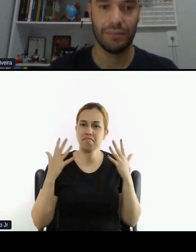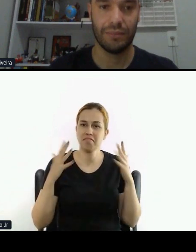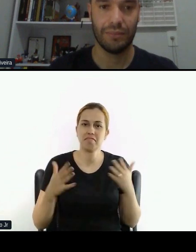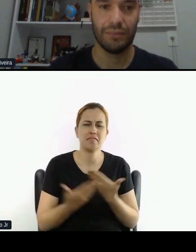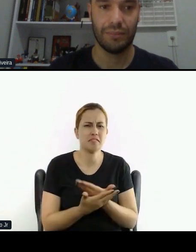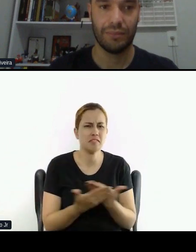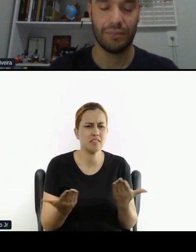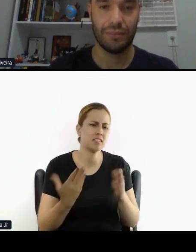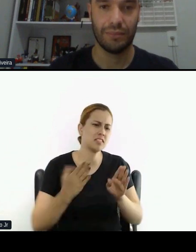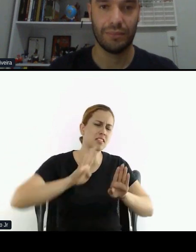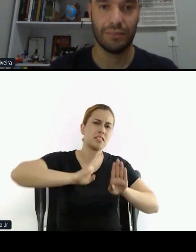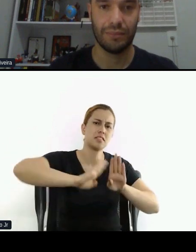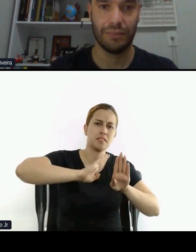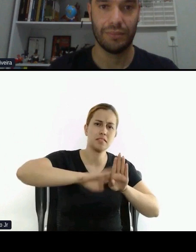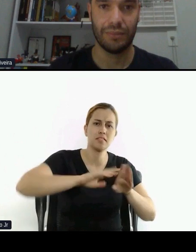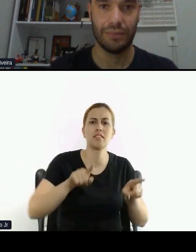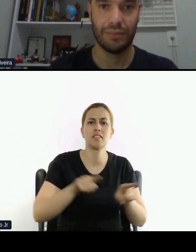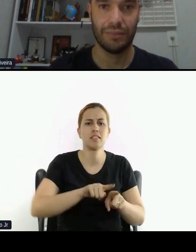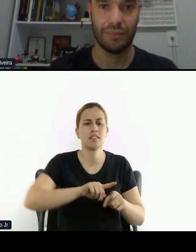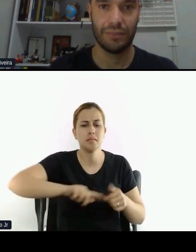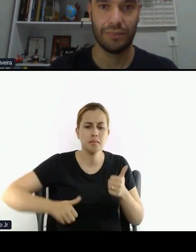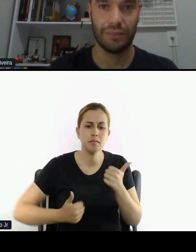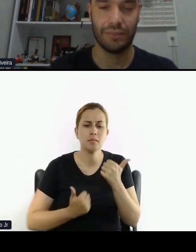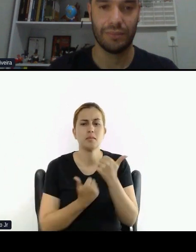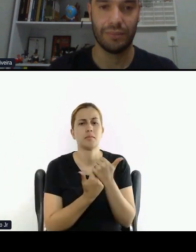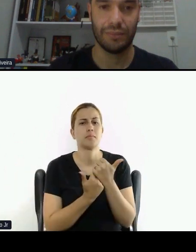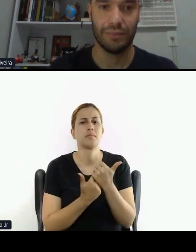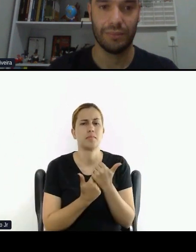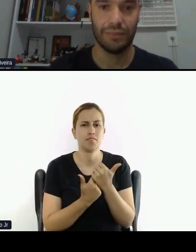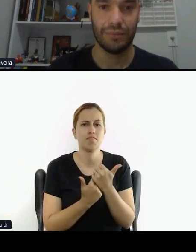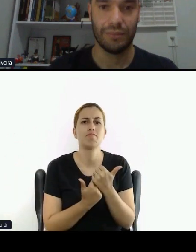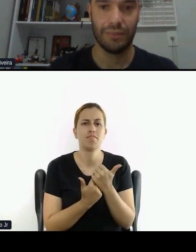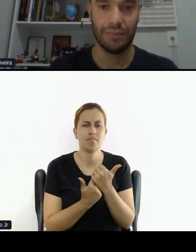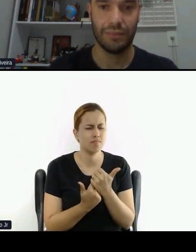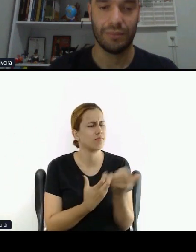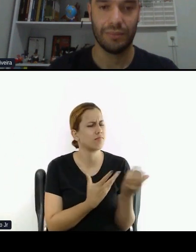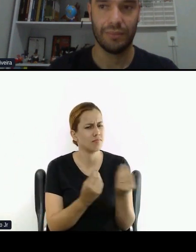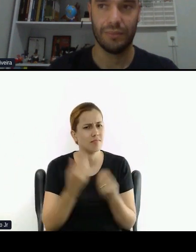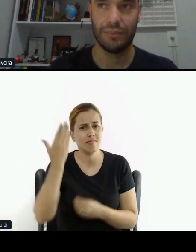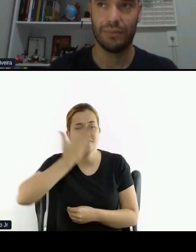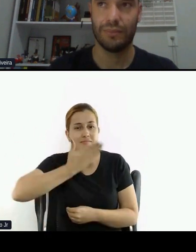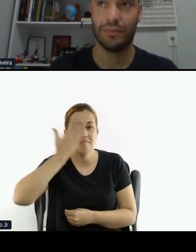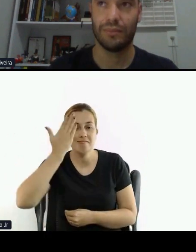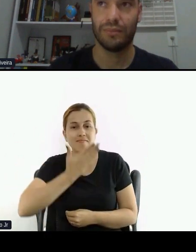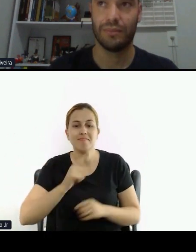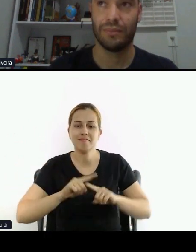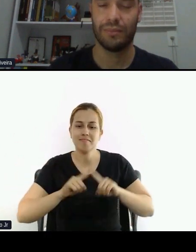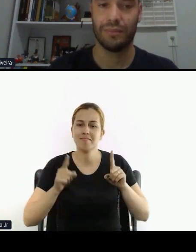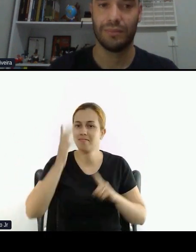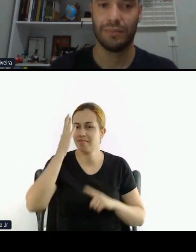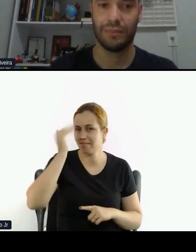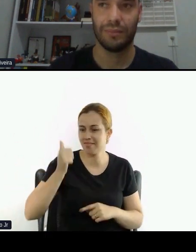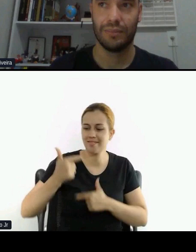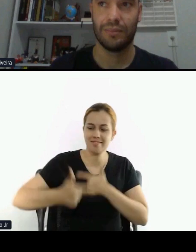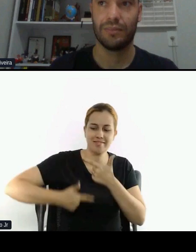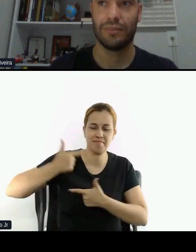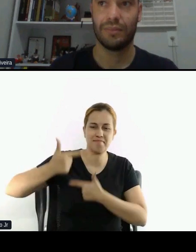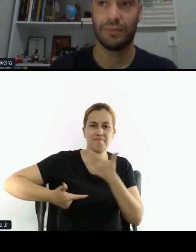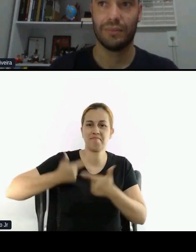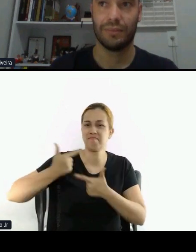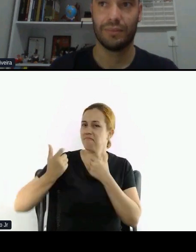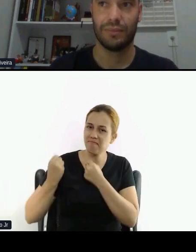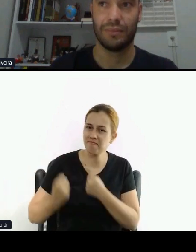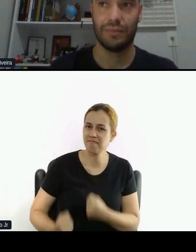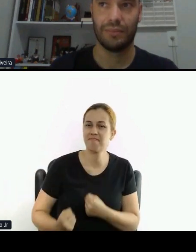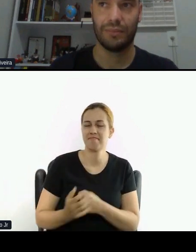detrás, né, a galera do suporte, muita gente ali trabalhando que a gente não consegue ver aqui, mas que de fato está contribuindo com tudo isso. Então